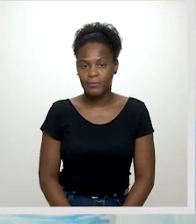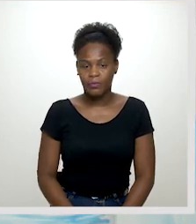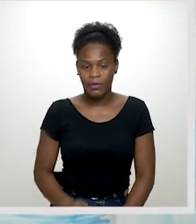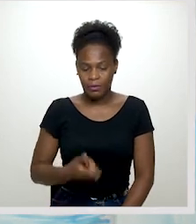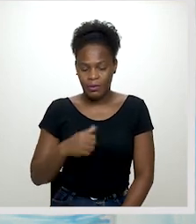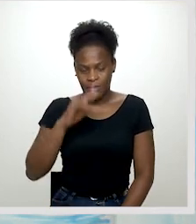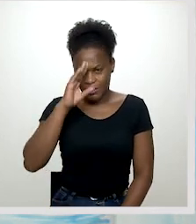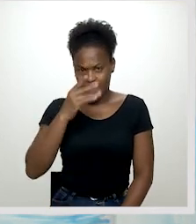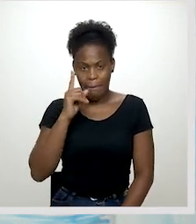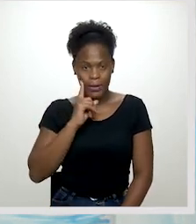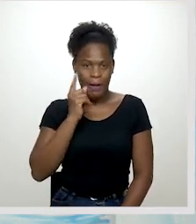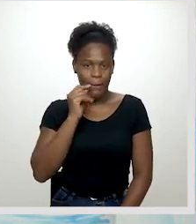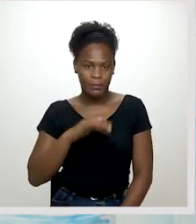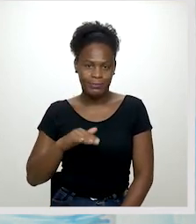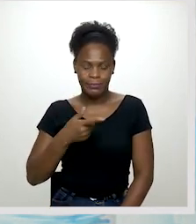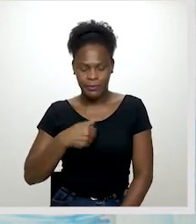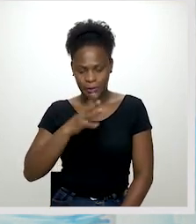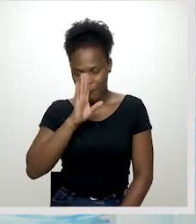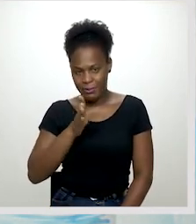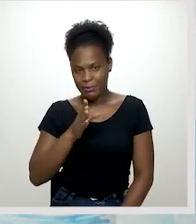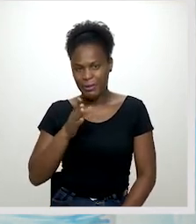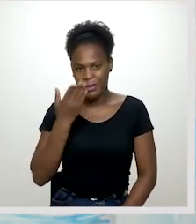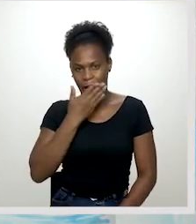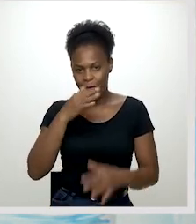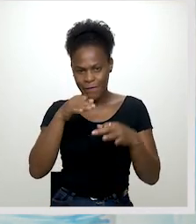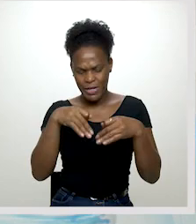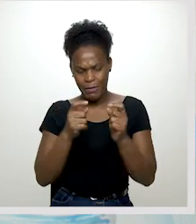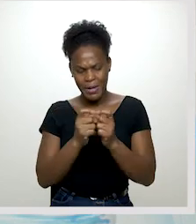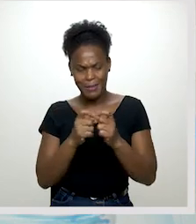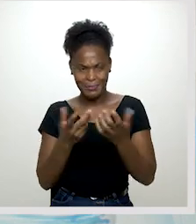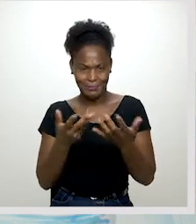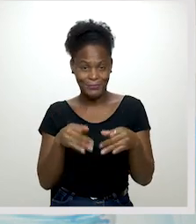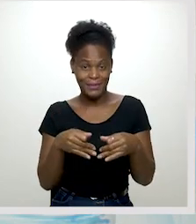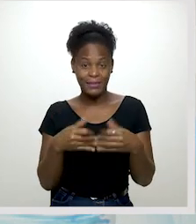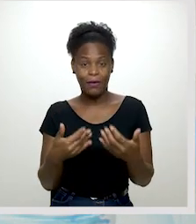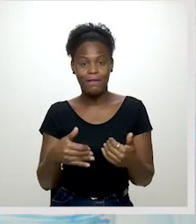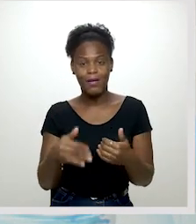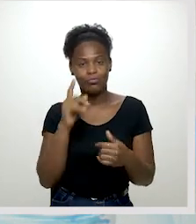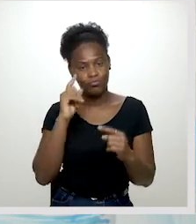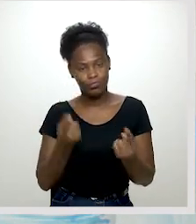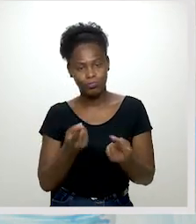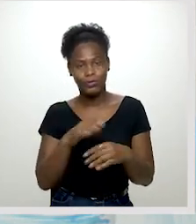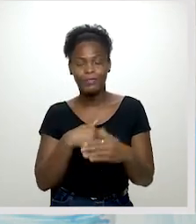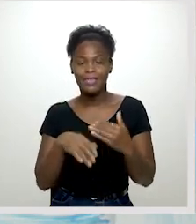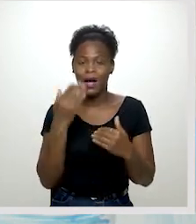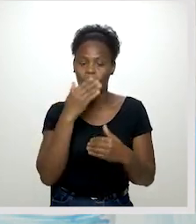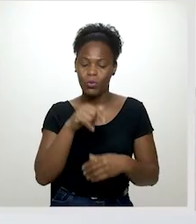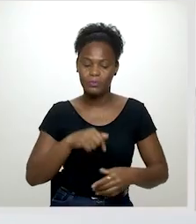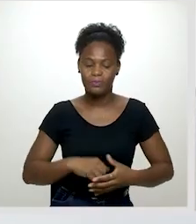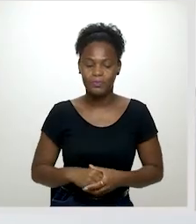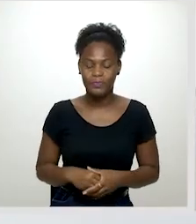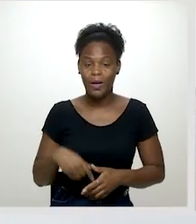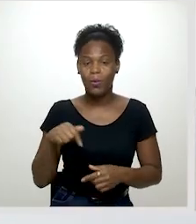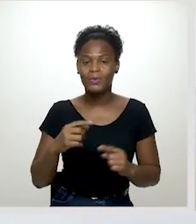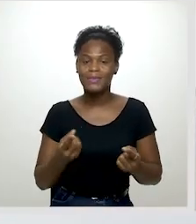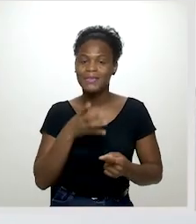Bem, como sabemos, meninas e meninas, estamos praticamente ao término da nossa aula de hoje. Vamos à síntese.